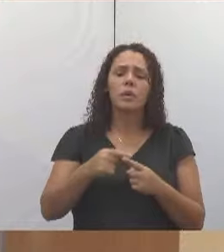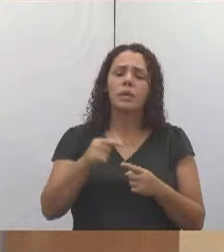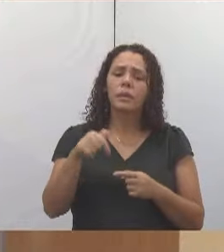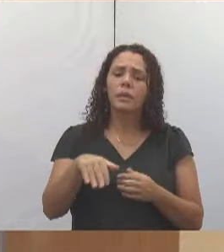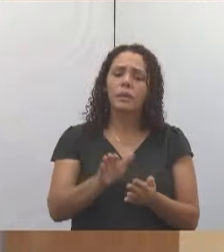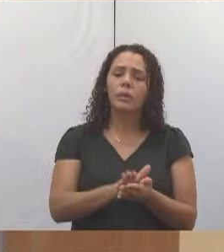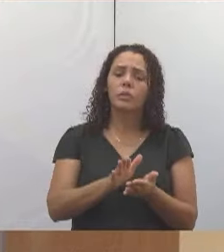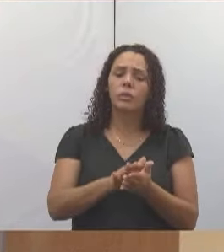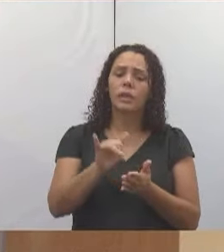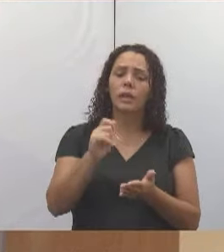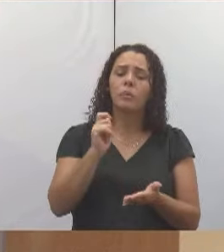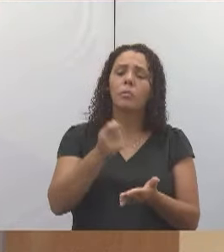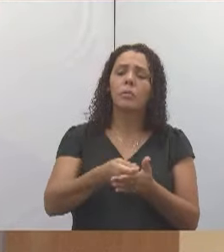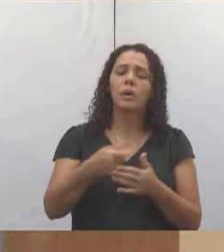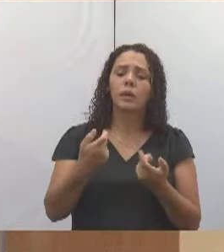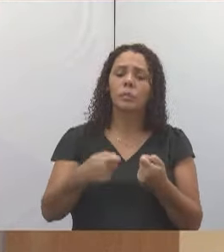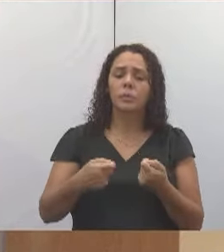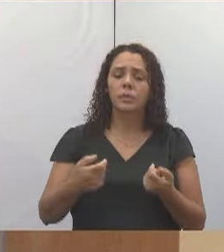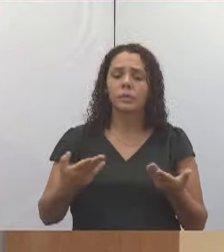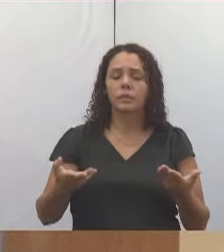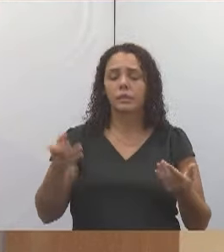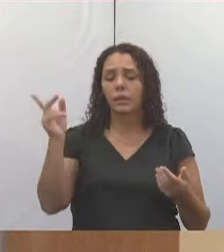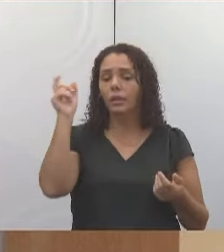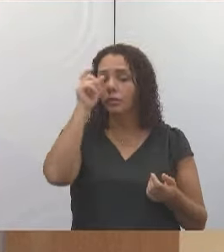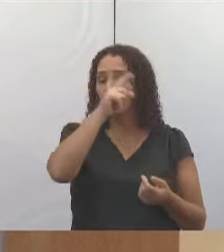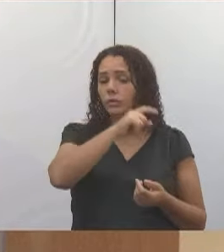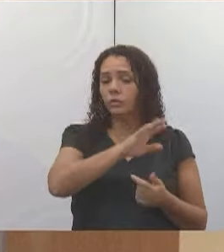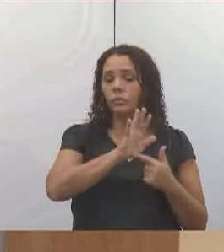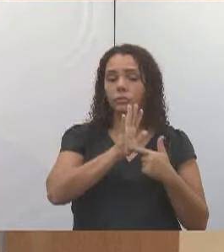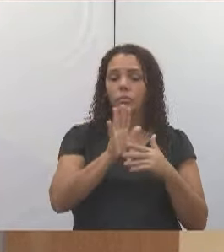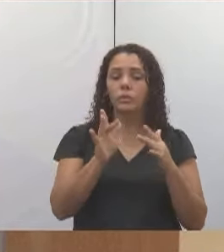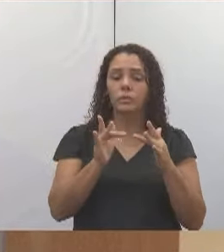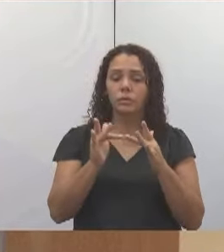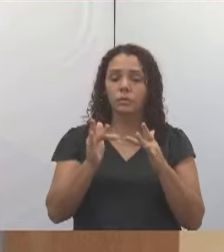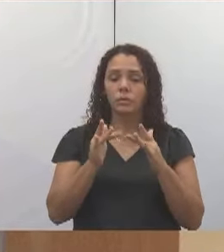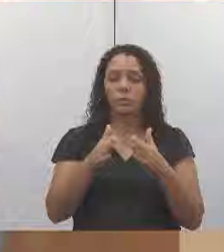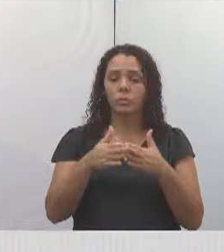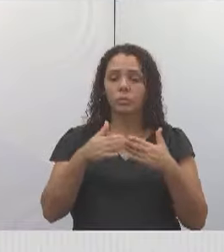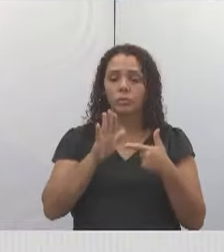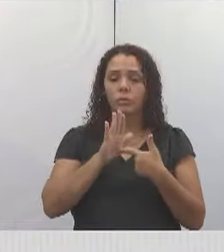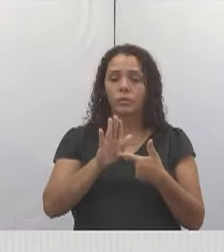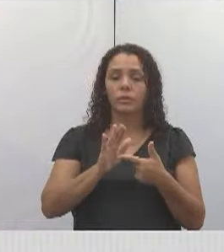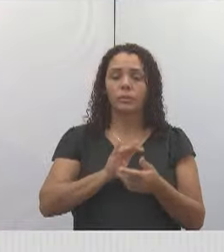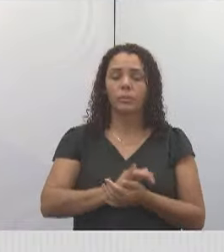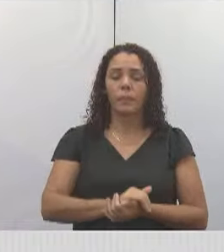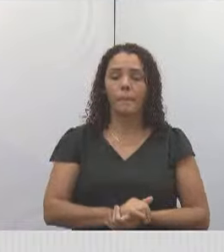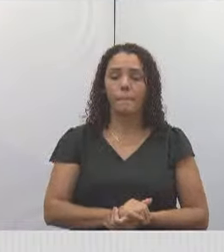os moradores da cidade de Jacareí. Coloca meus contatos, fazendo favor.